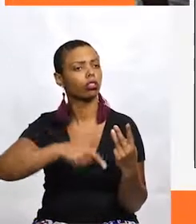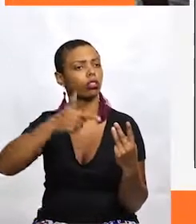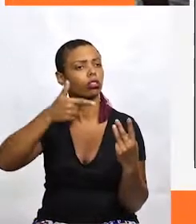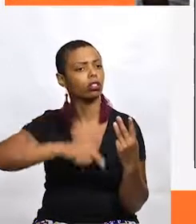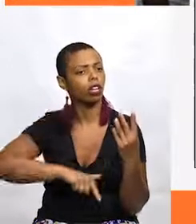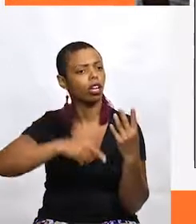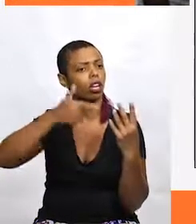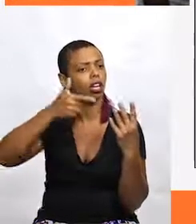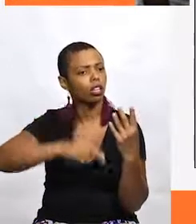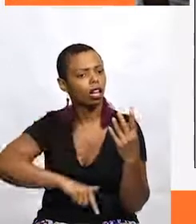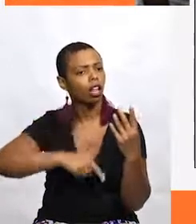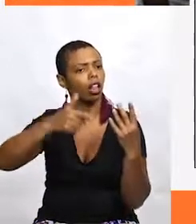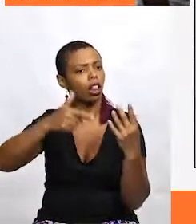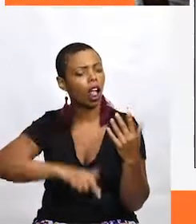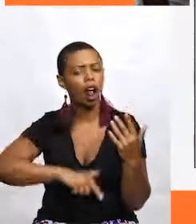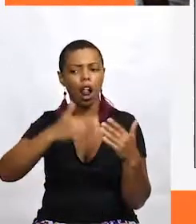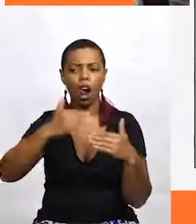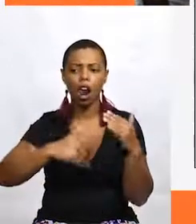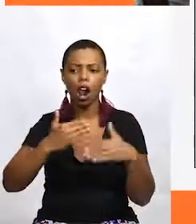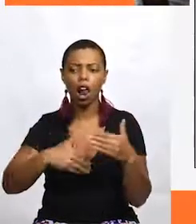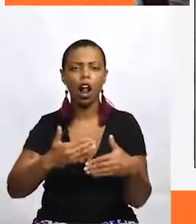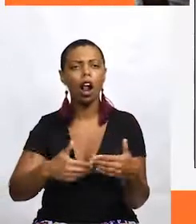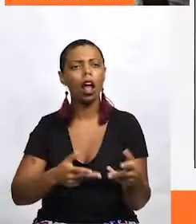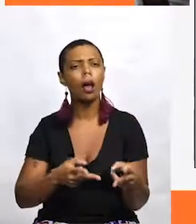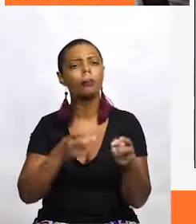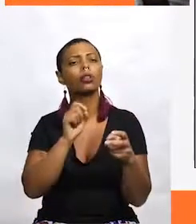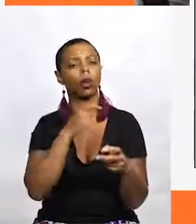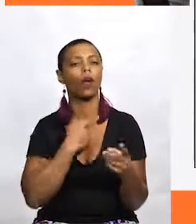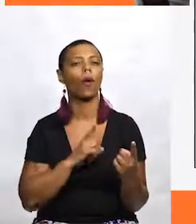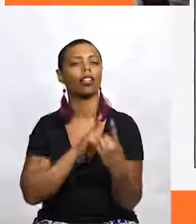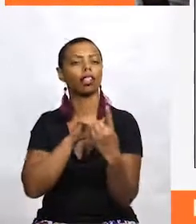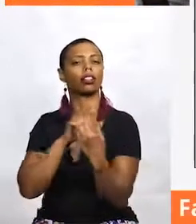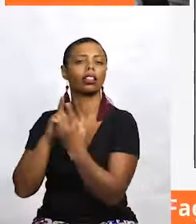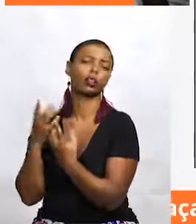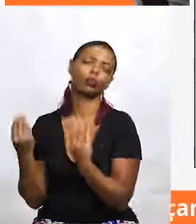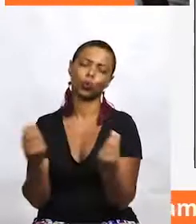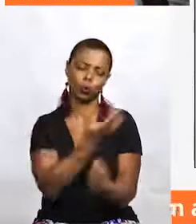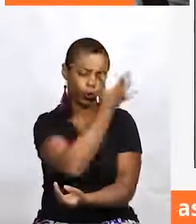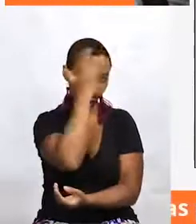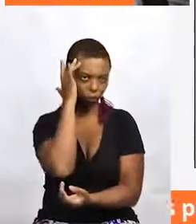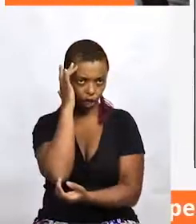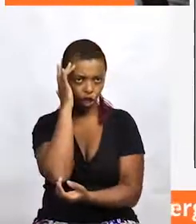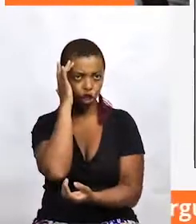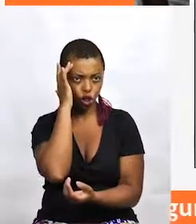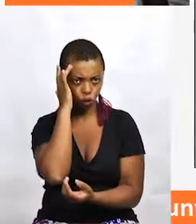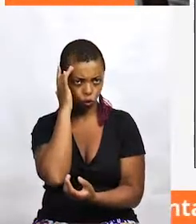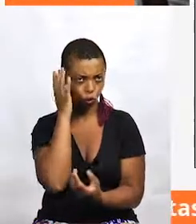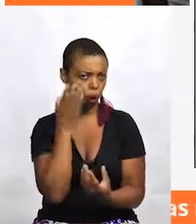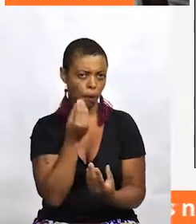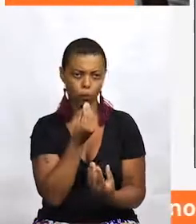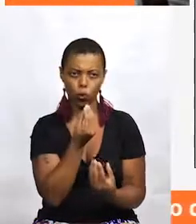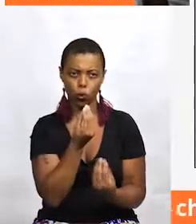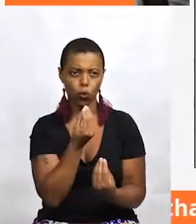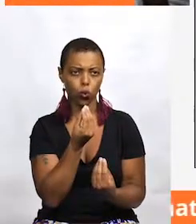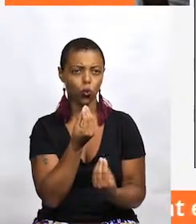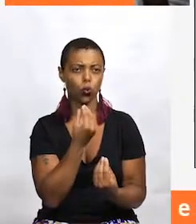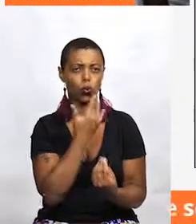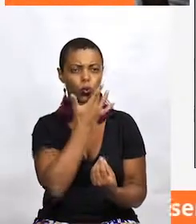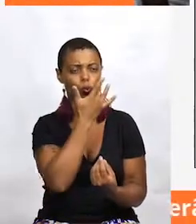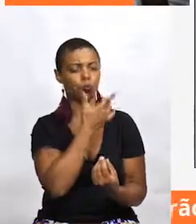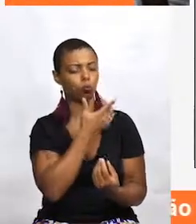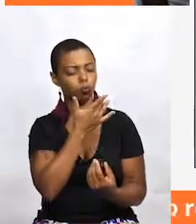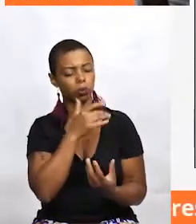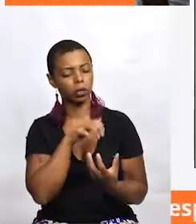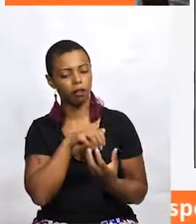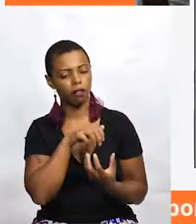um dia, depois outro dia, eu sempre percebia que eu atendia muitas pessoas, né, e assim, muitos pacientes, muitas idosas,